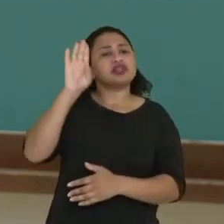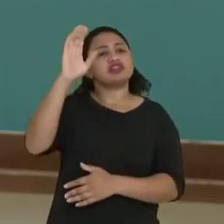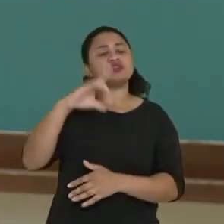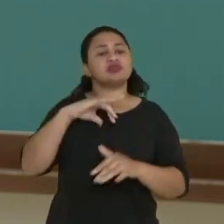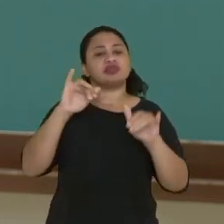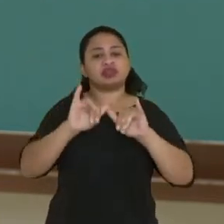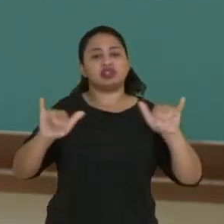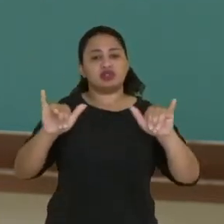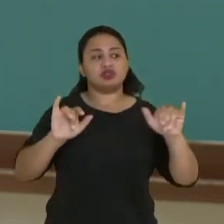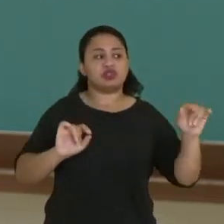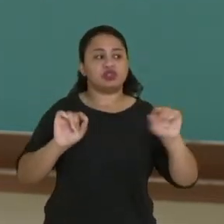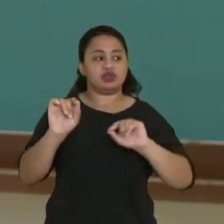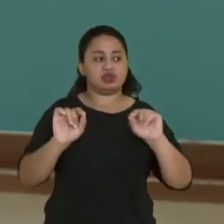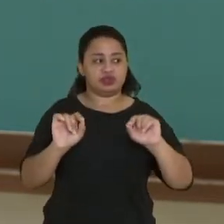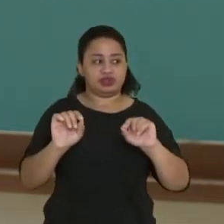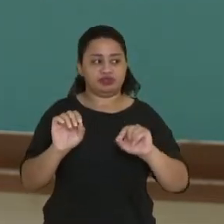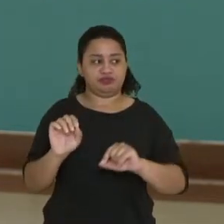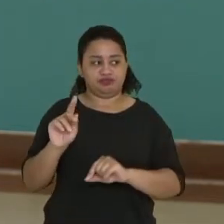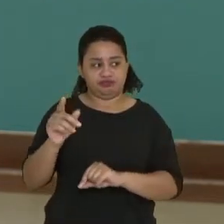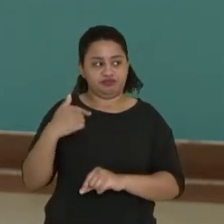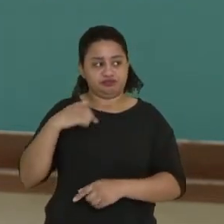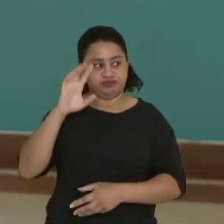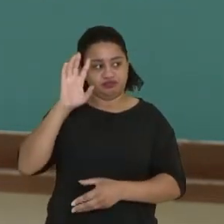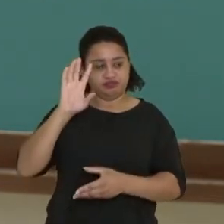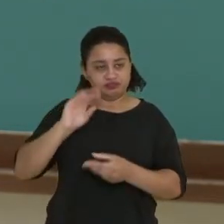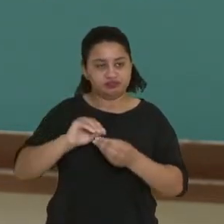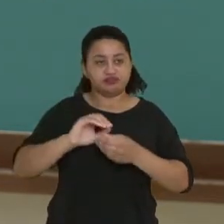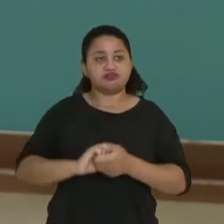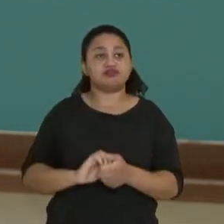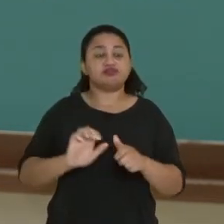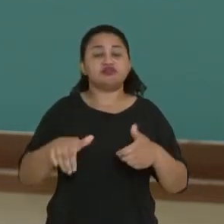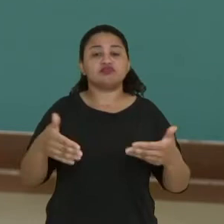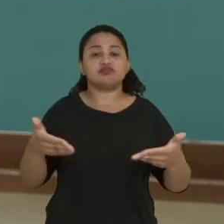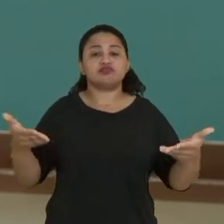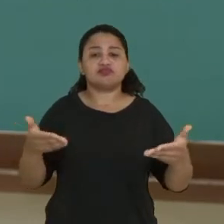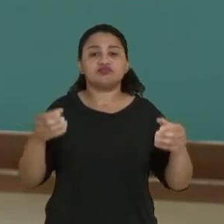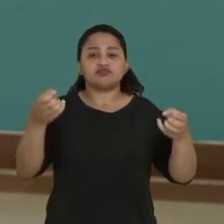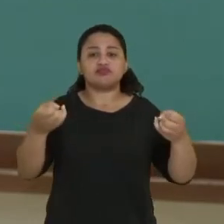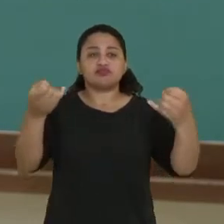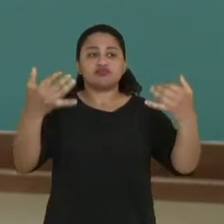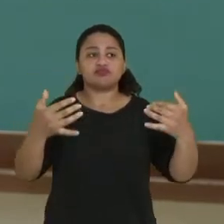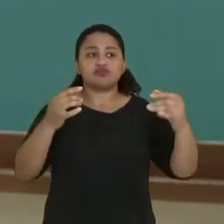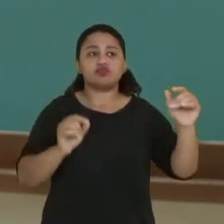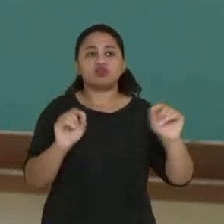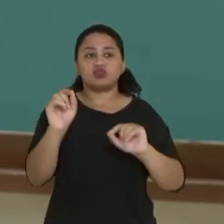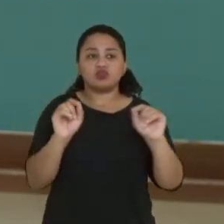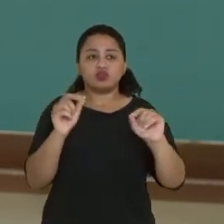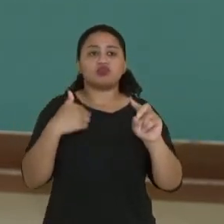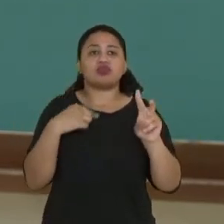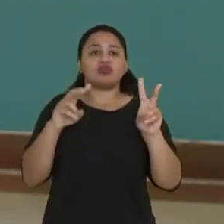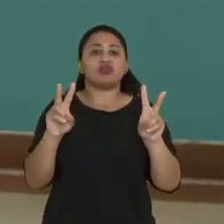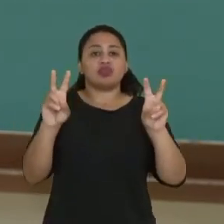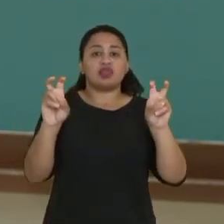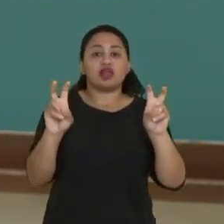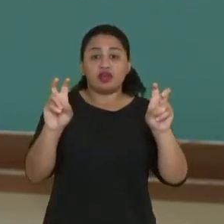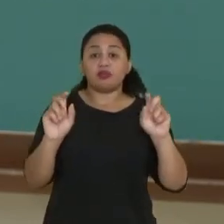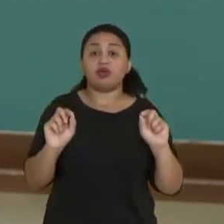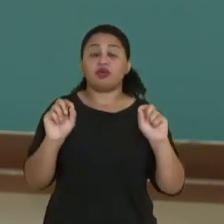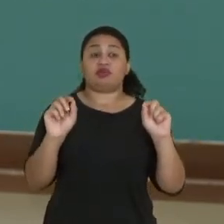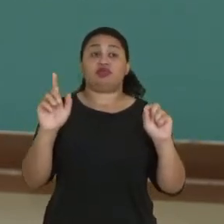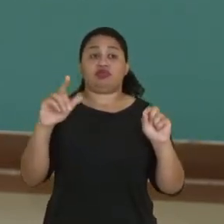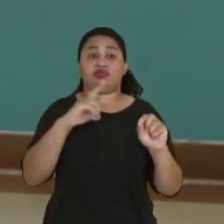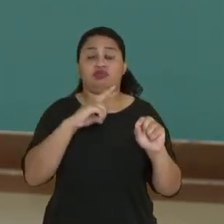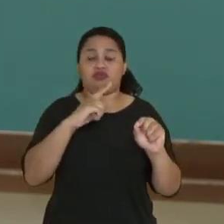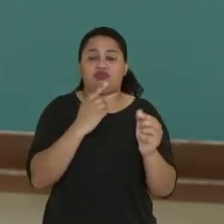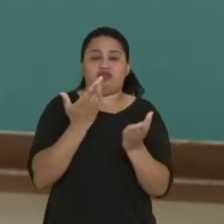notícia. Tranquilo? Bom, falando aqui, então, sobre o assunto que vai fazer parte então da